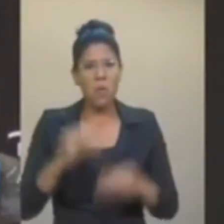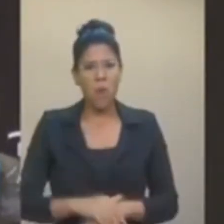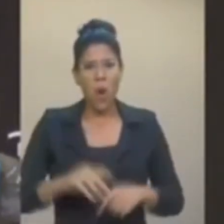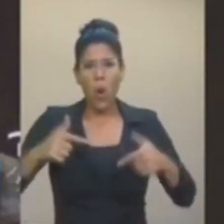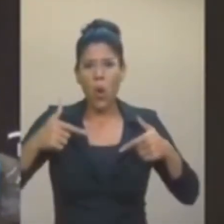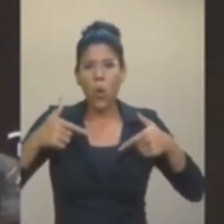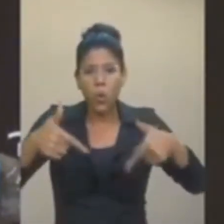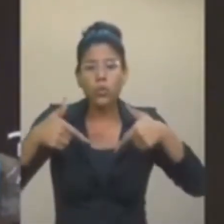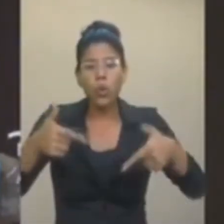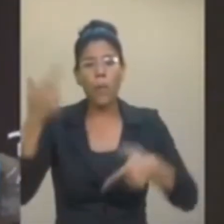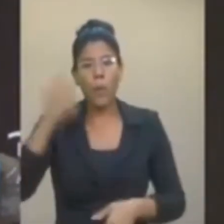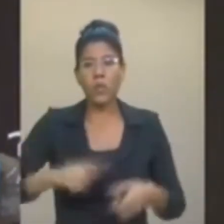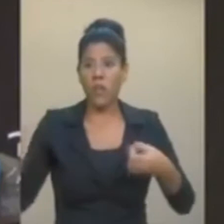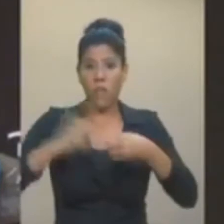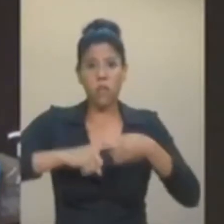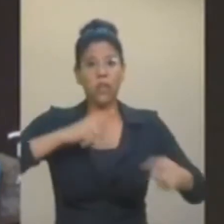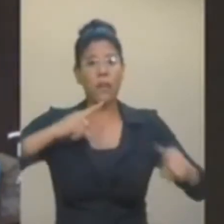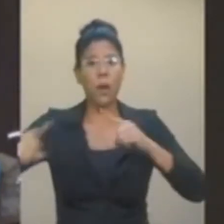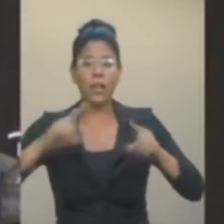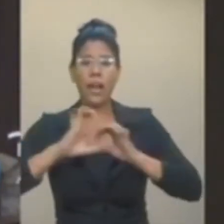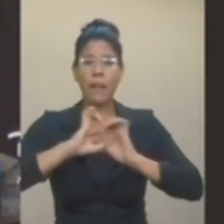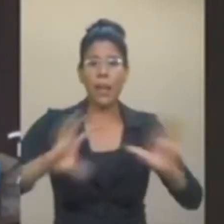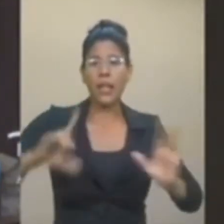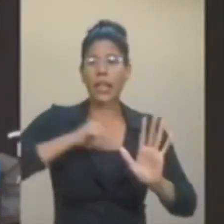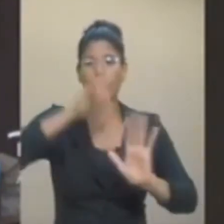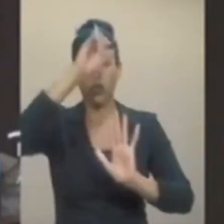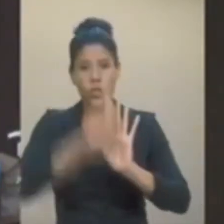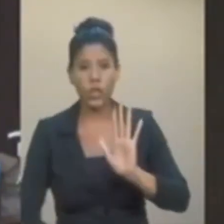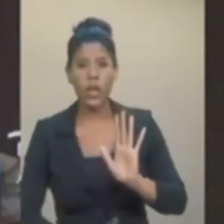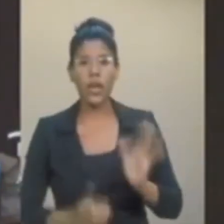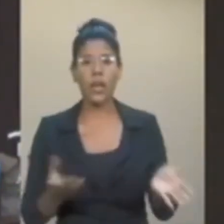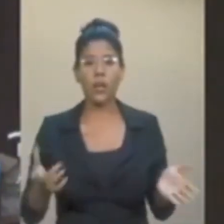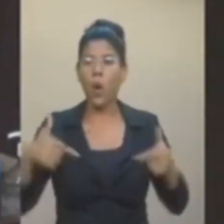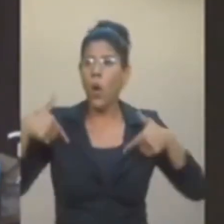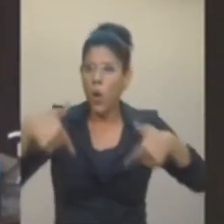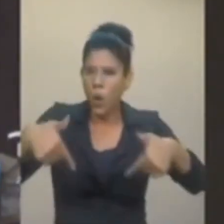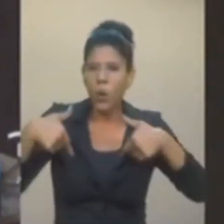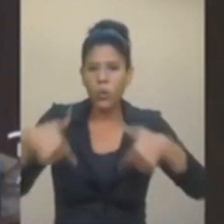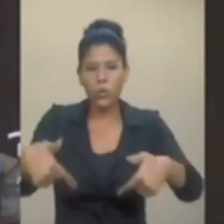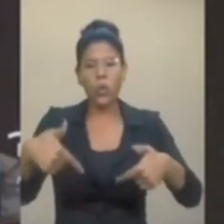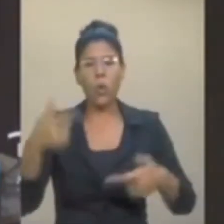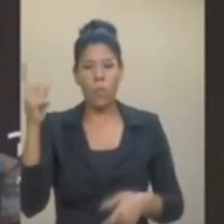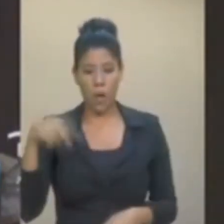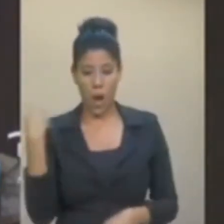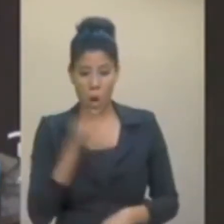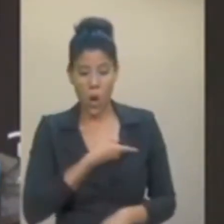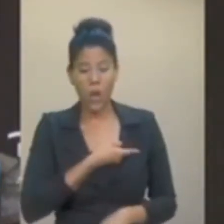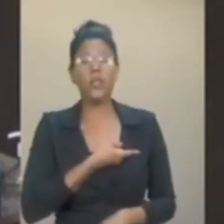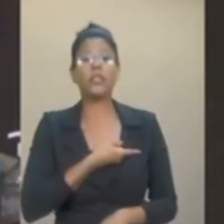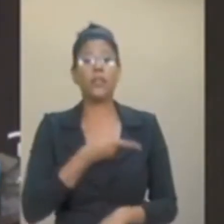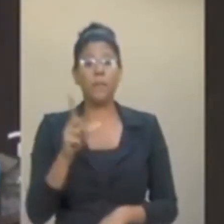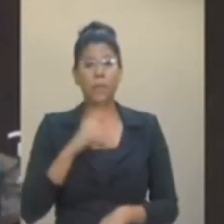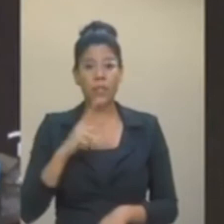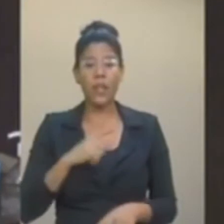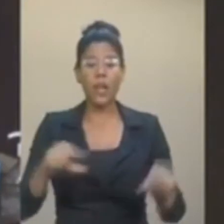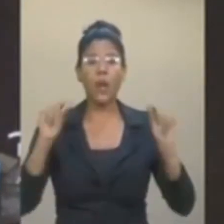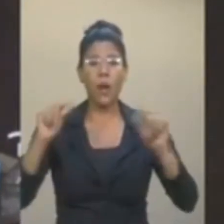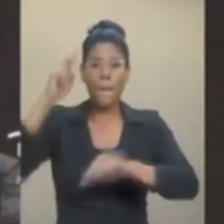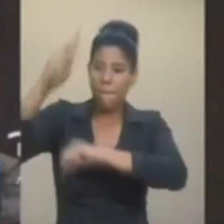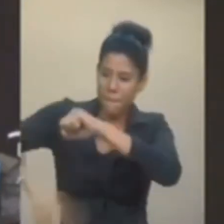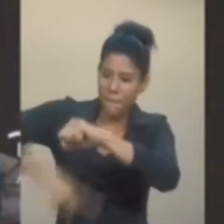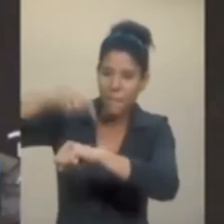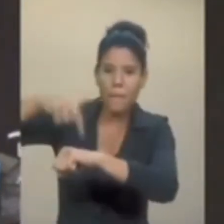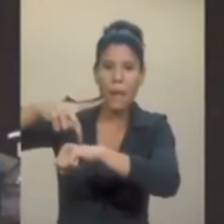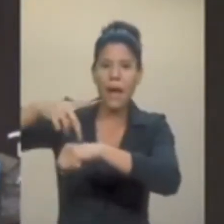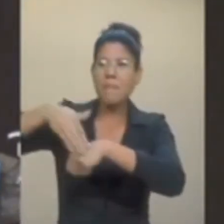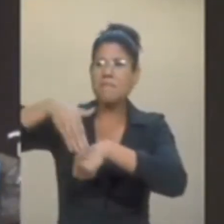democracia, lutaram para a gente ter direitos, lutaram para que a gente pudesse ter um país mais